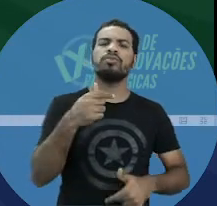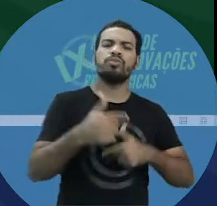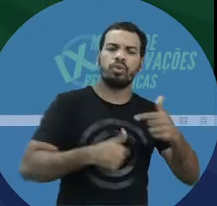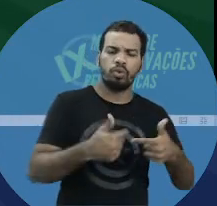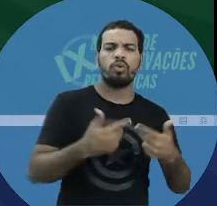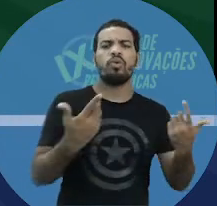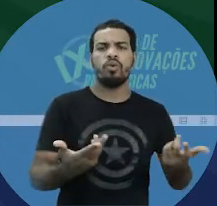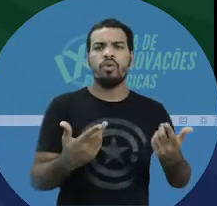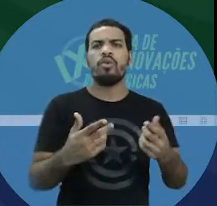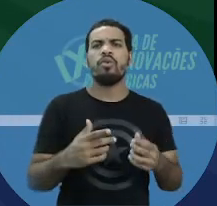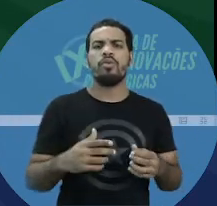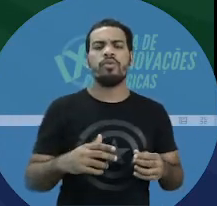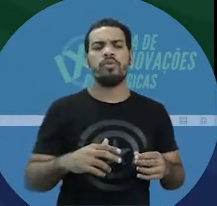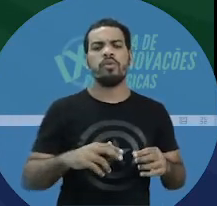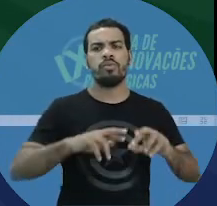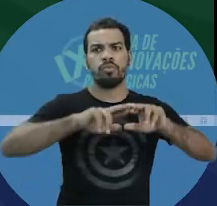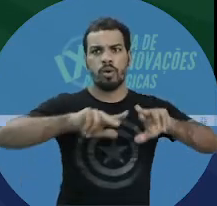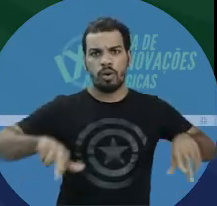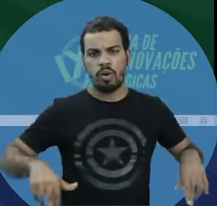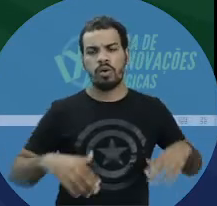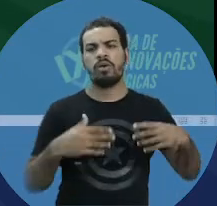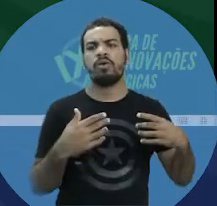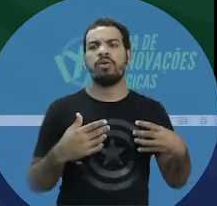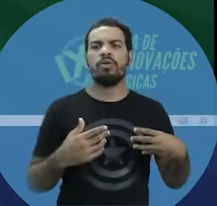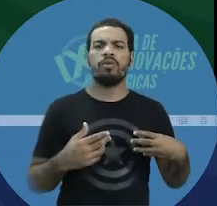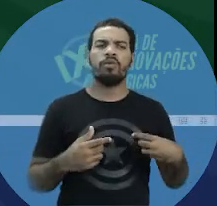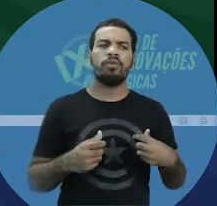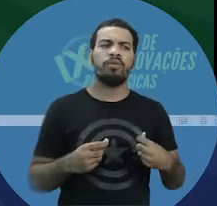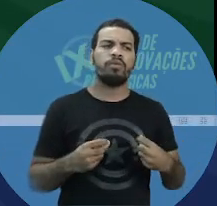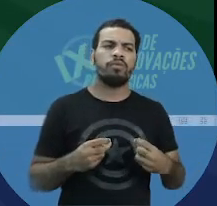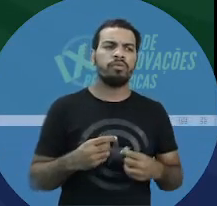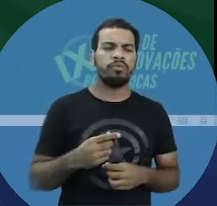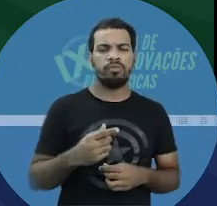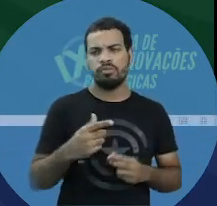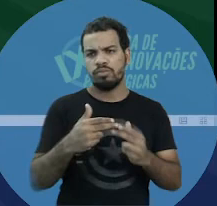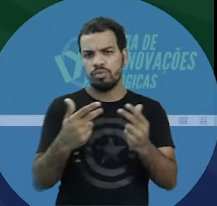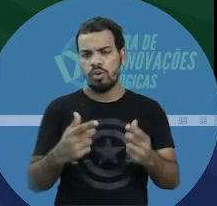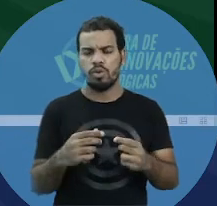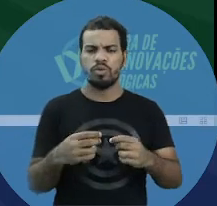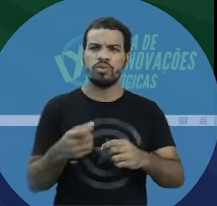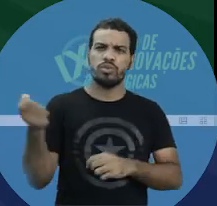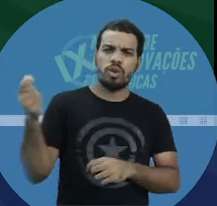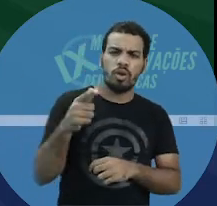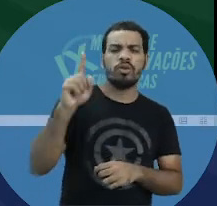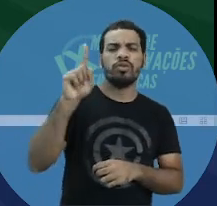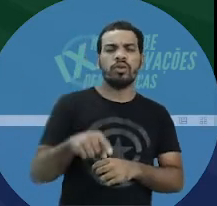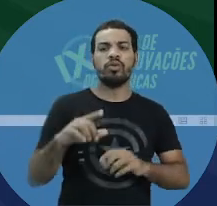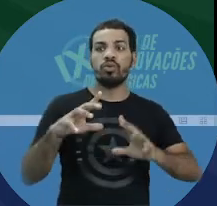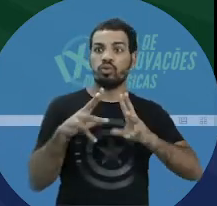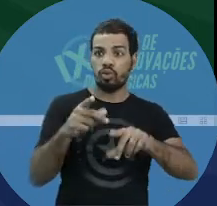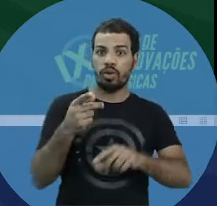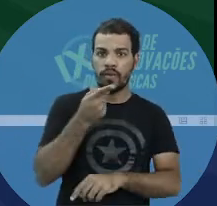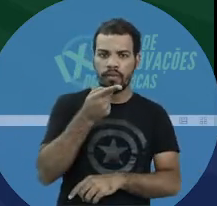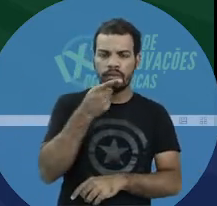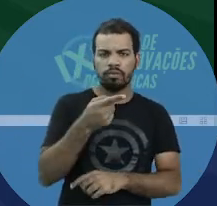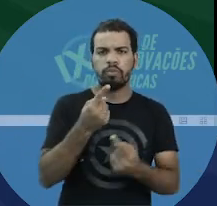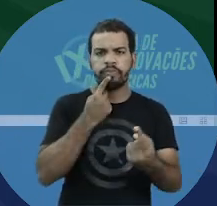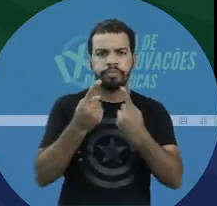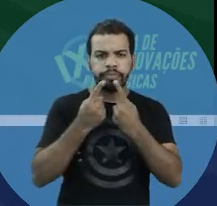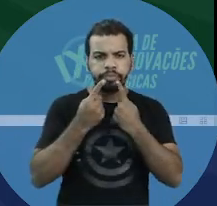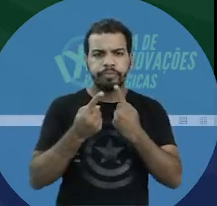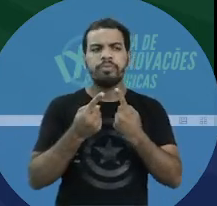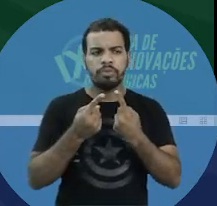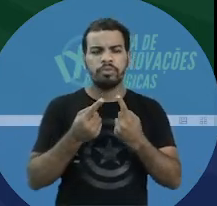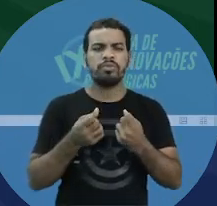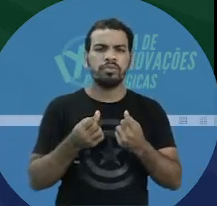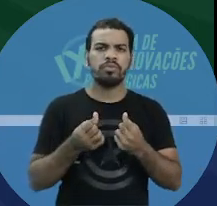os micro-organismos, ela trabalha os seres que estão dentro do solo. Tudo isso nós falamos, nós comentamos. Eles me viram,